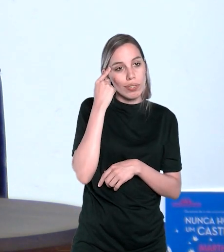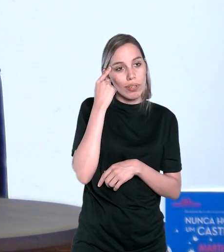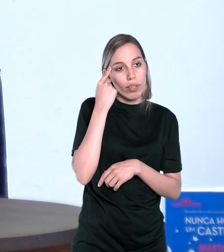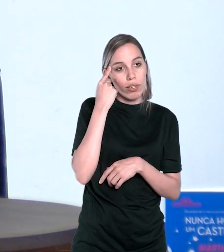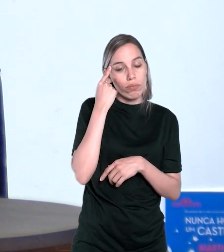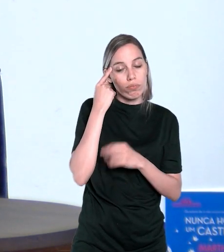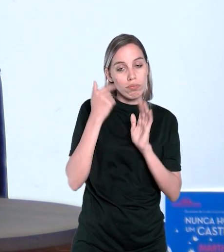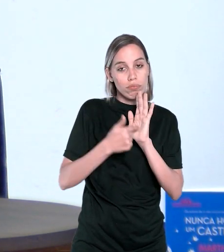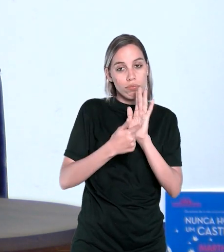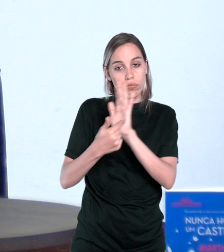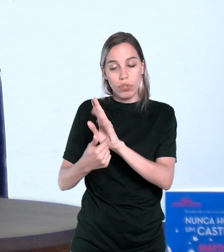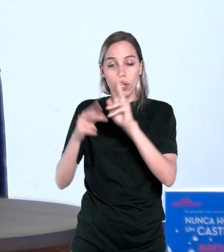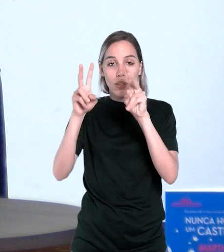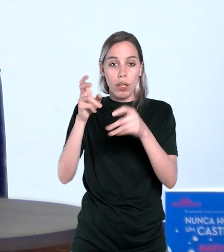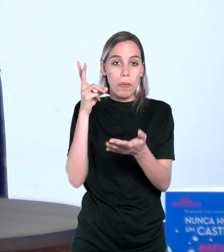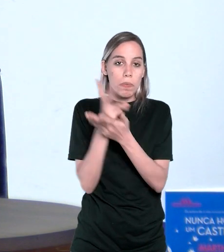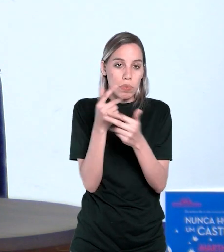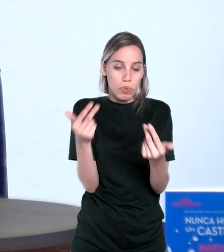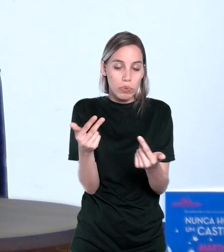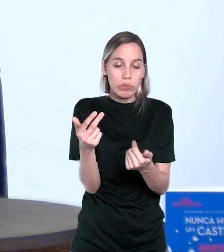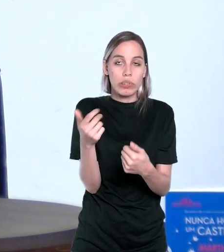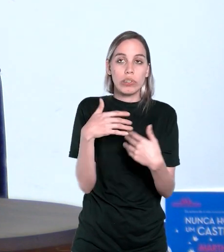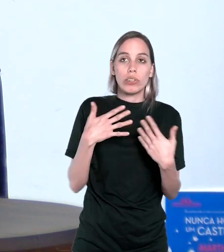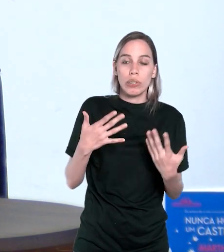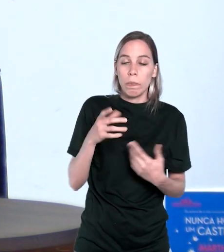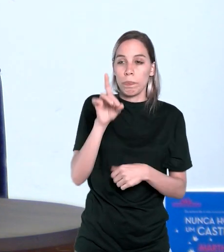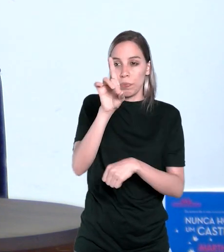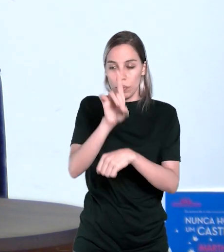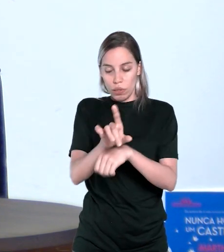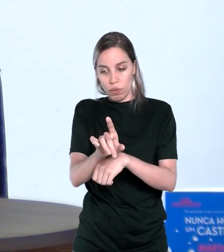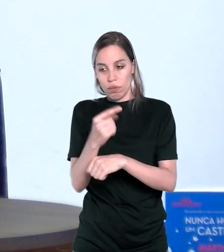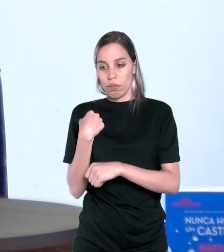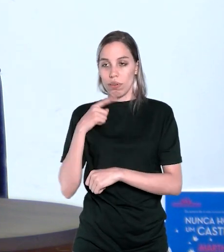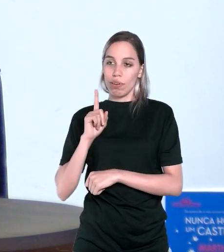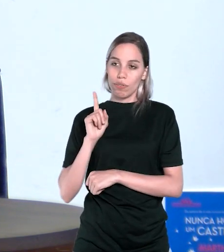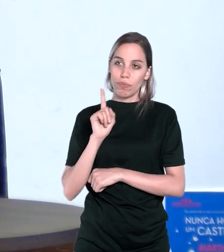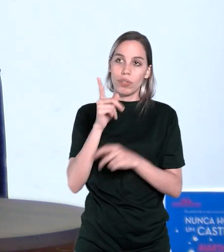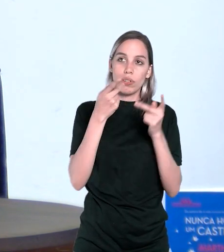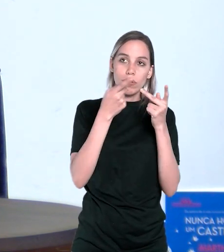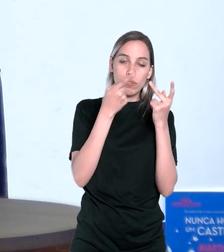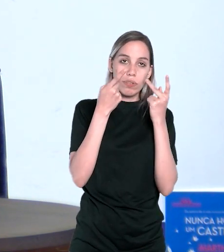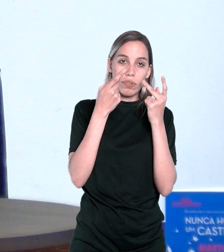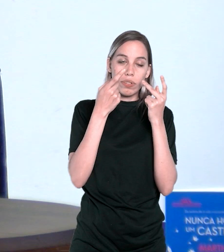foi para Los Angeles agora, no início do ano, porque teve